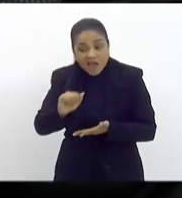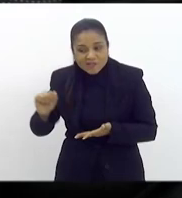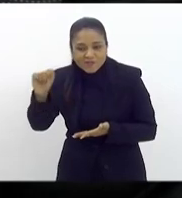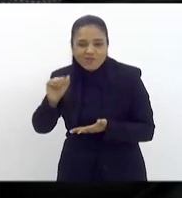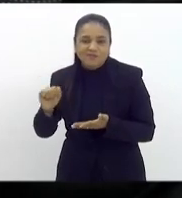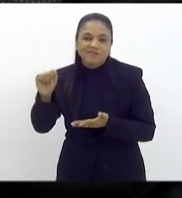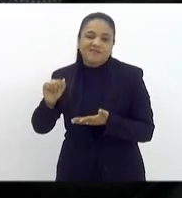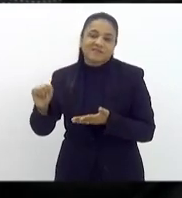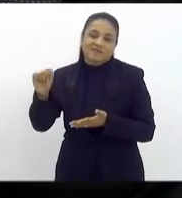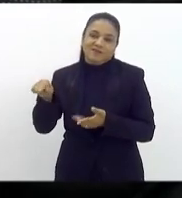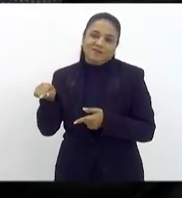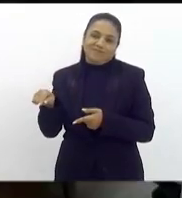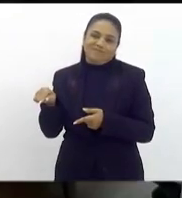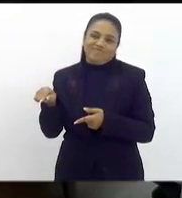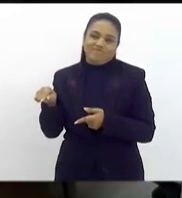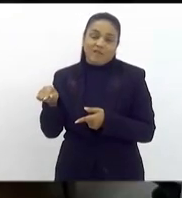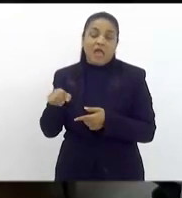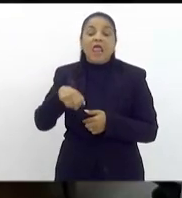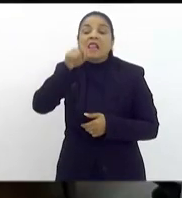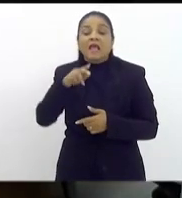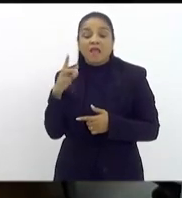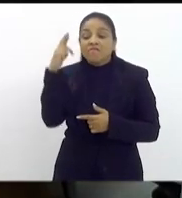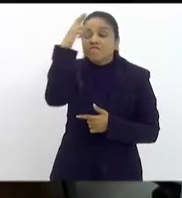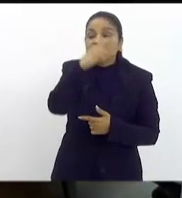das associações. Pô, vamos para outra pergunta. Então, quem fiscaliza isso?